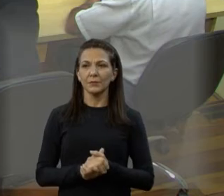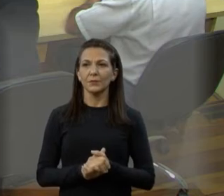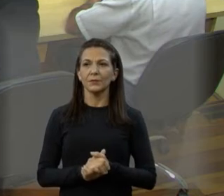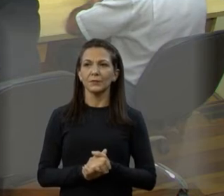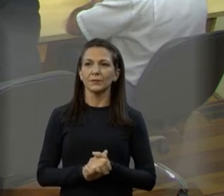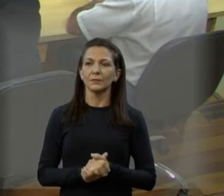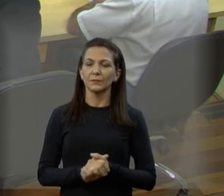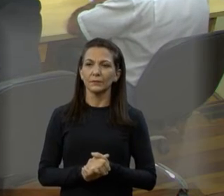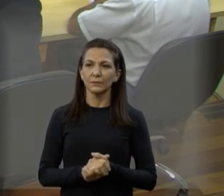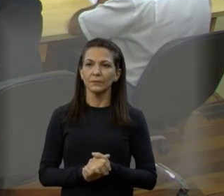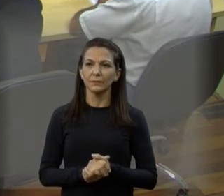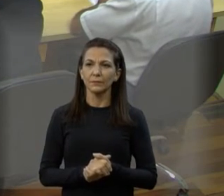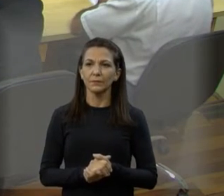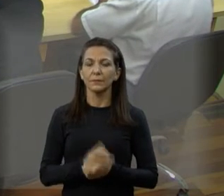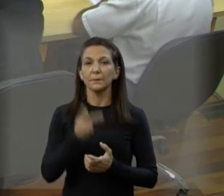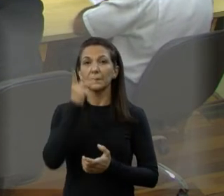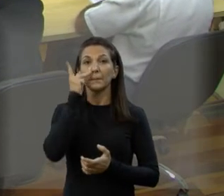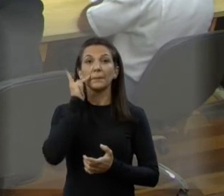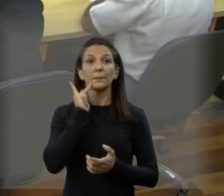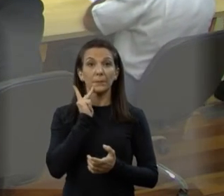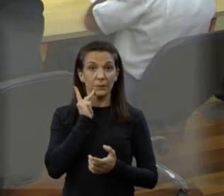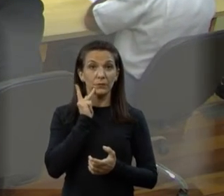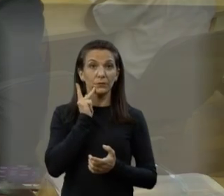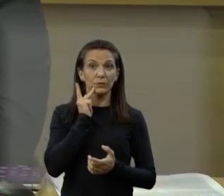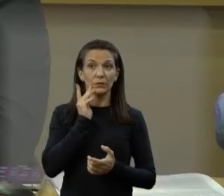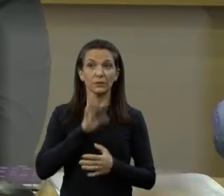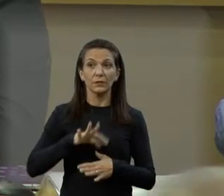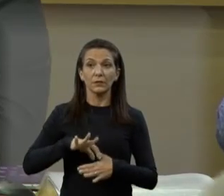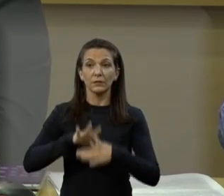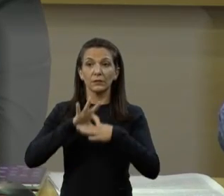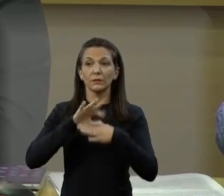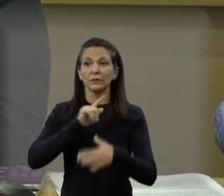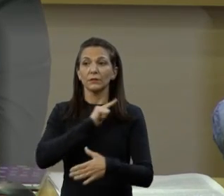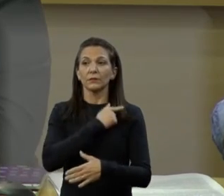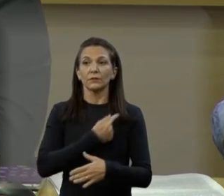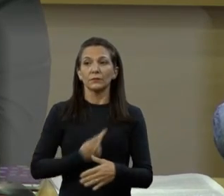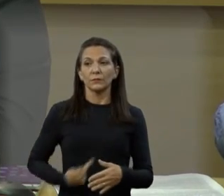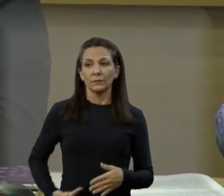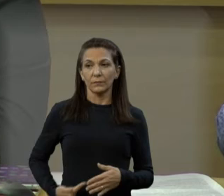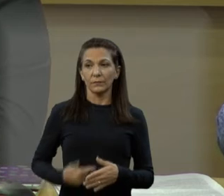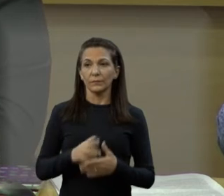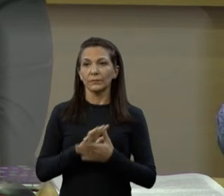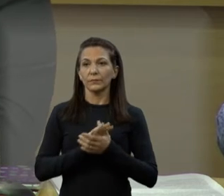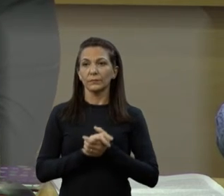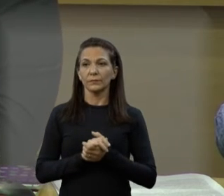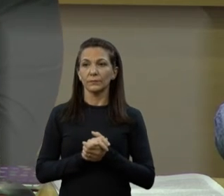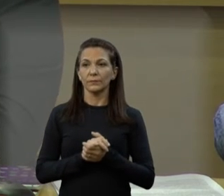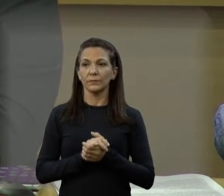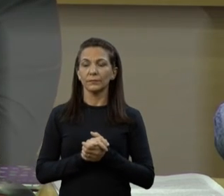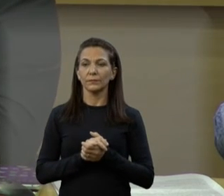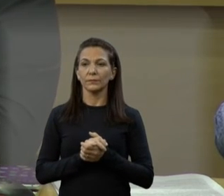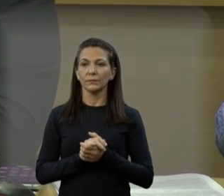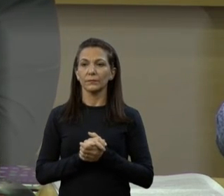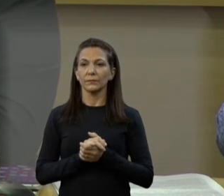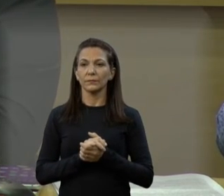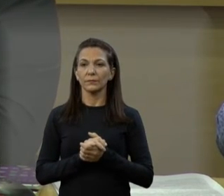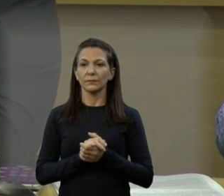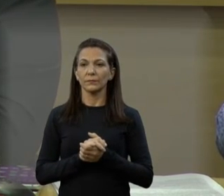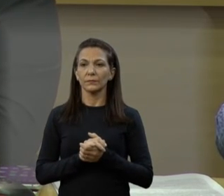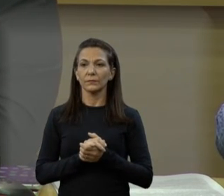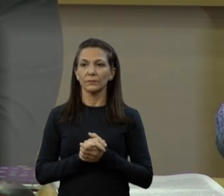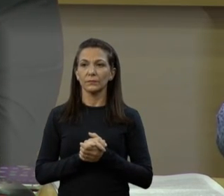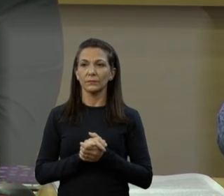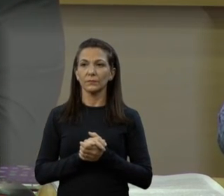o agora vereador Paulo Landim líder do governo O porquê disso